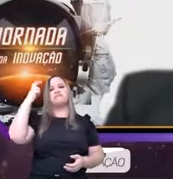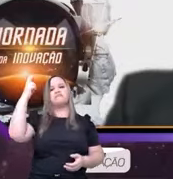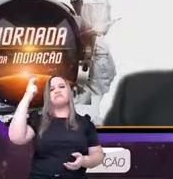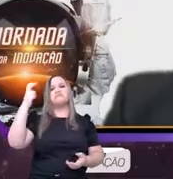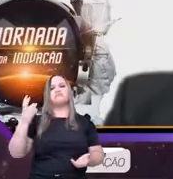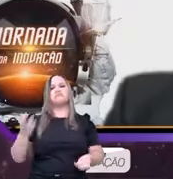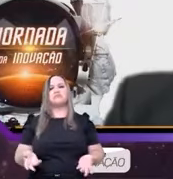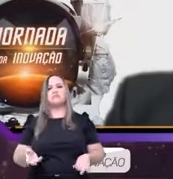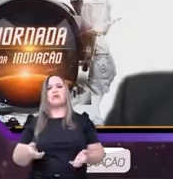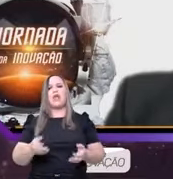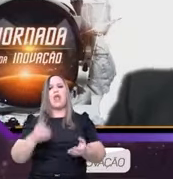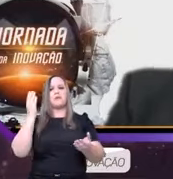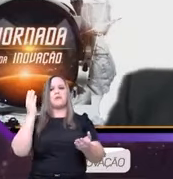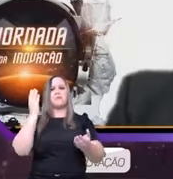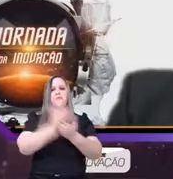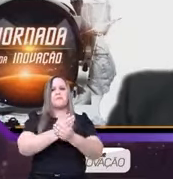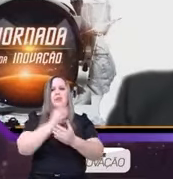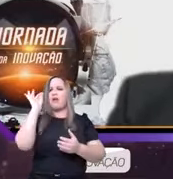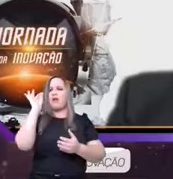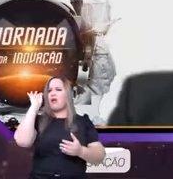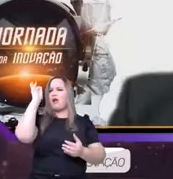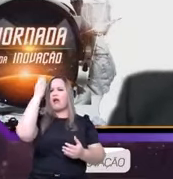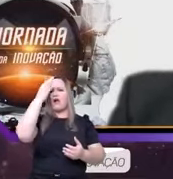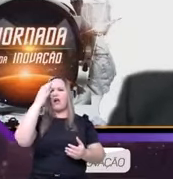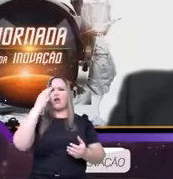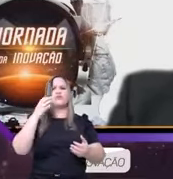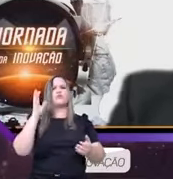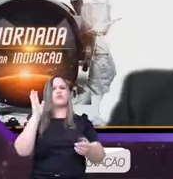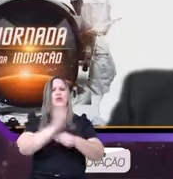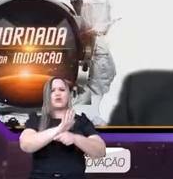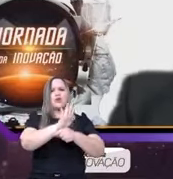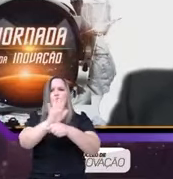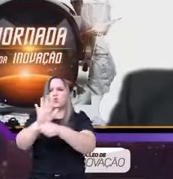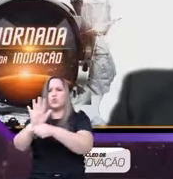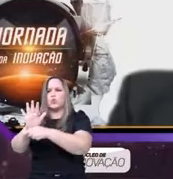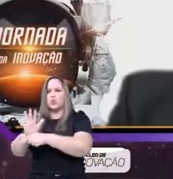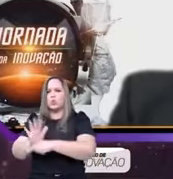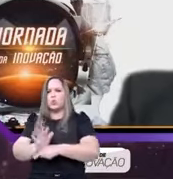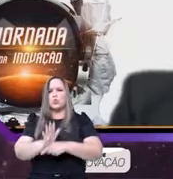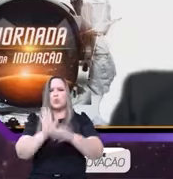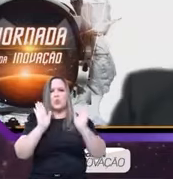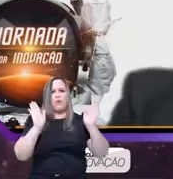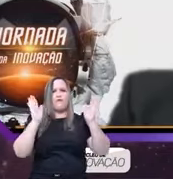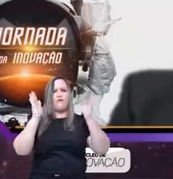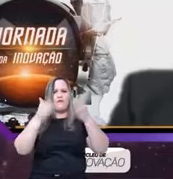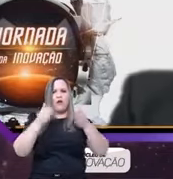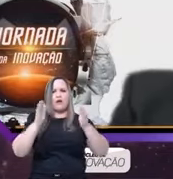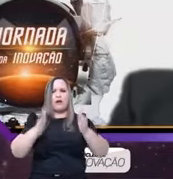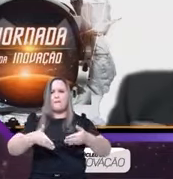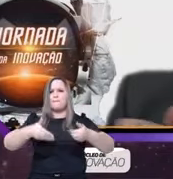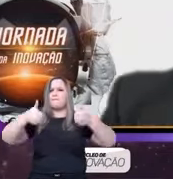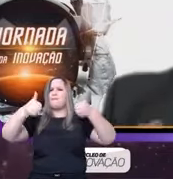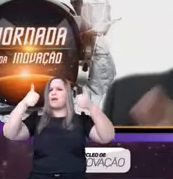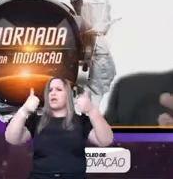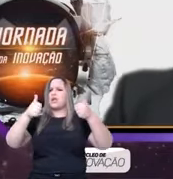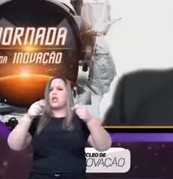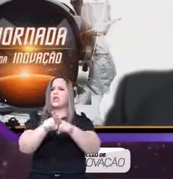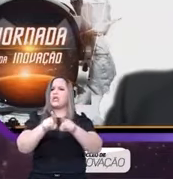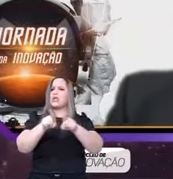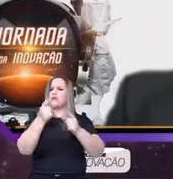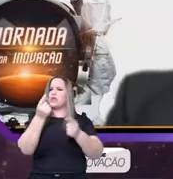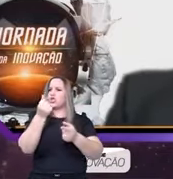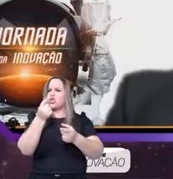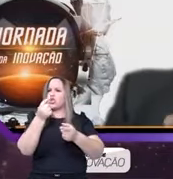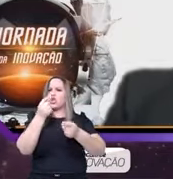esses processos ágeis, essa colaboração consegue focar melhor e consegue destinar recursos melhor